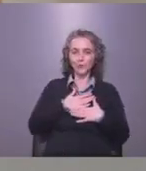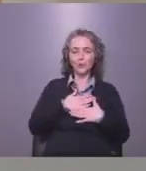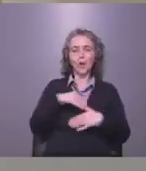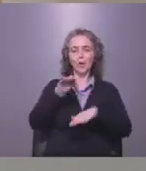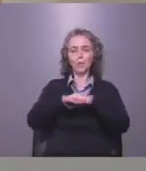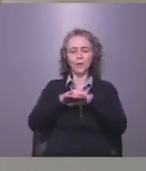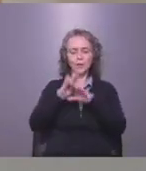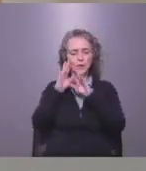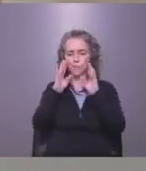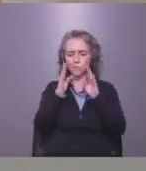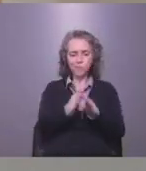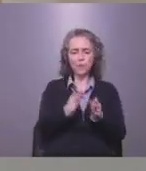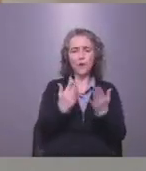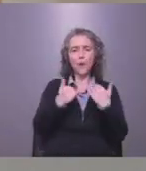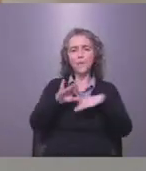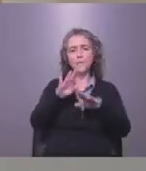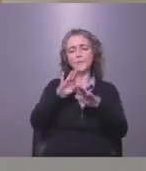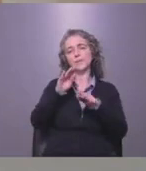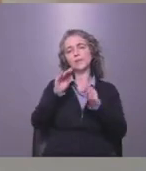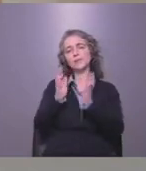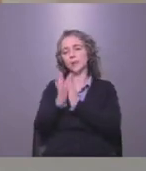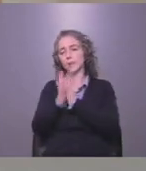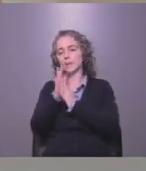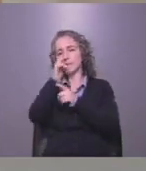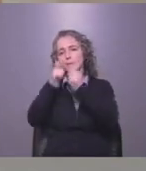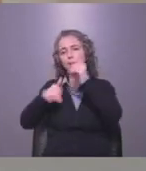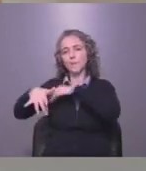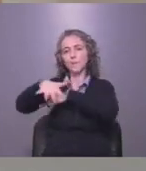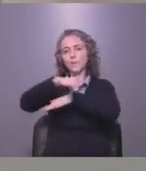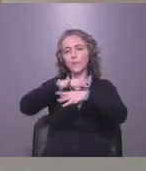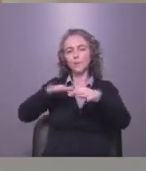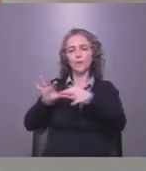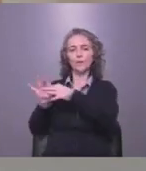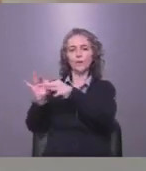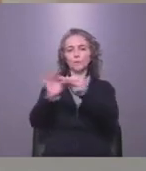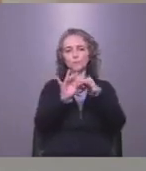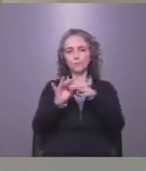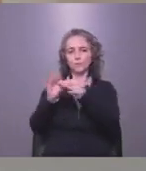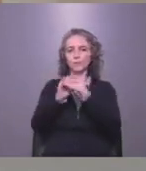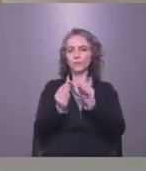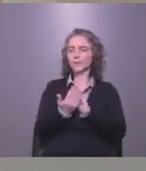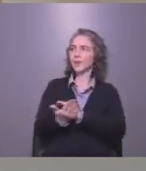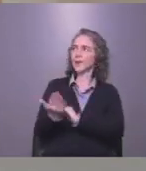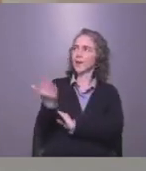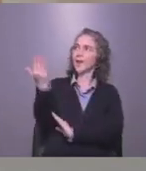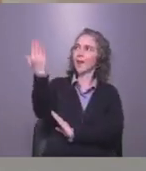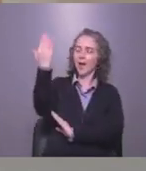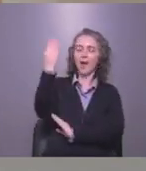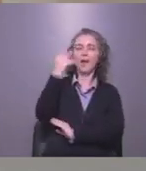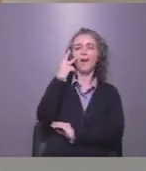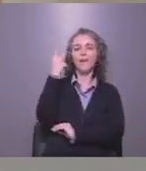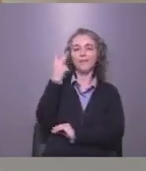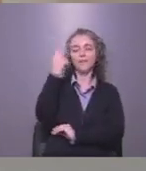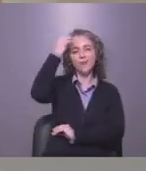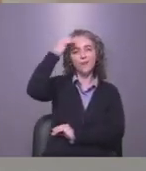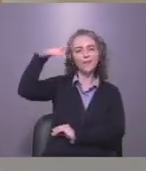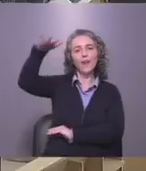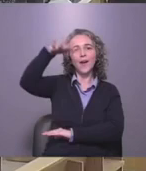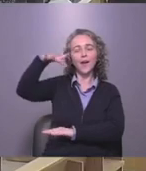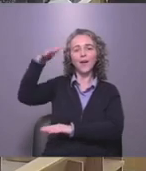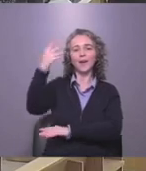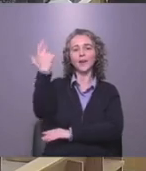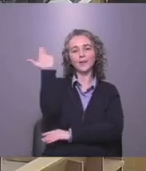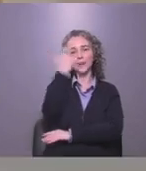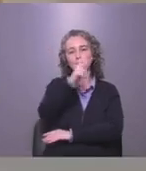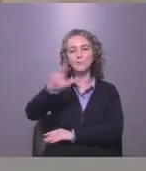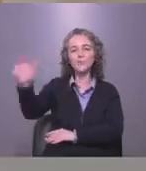Igreja, e dai-lhe a união e a paz segundo a vossa vontade. Vós que viveis e reinais pelos séculos dos séculos.